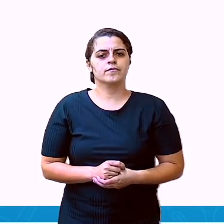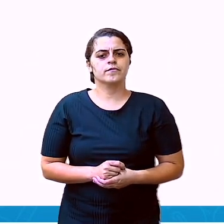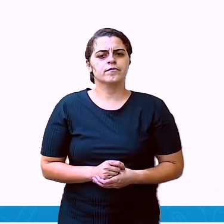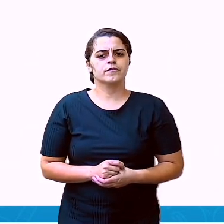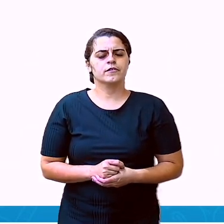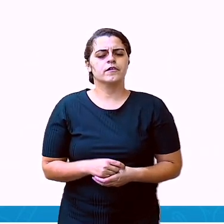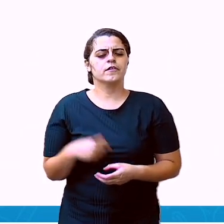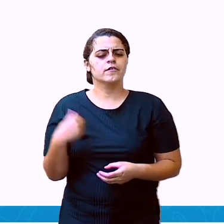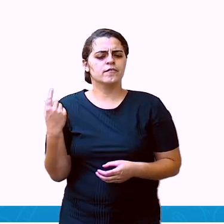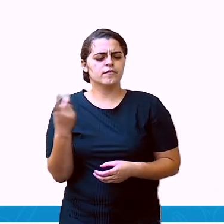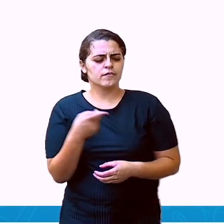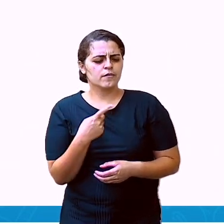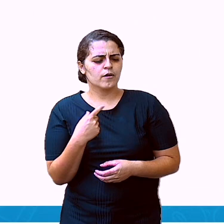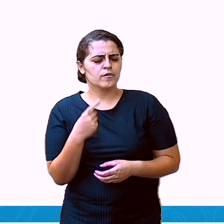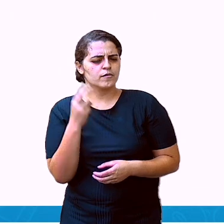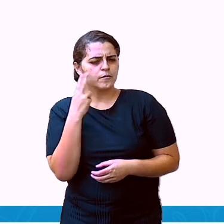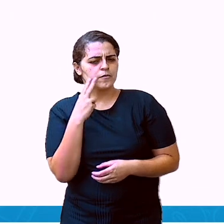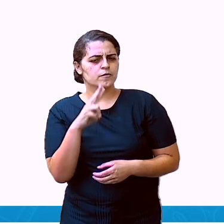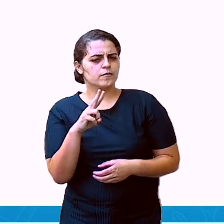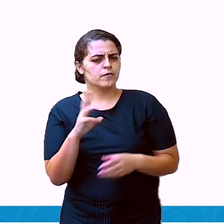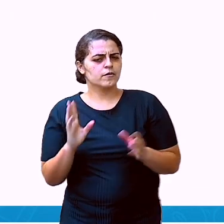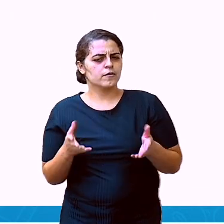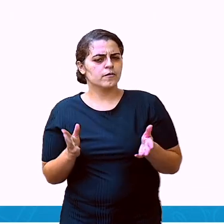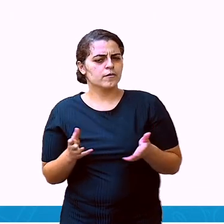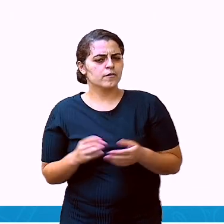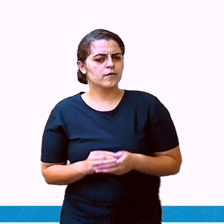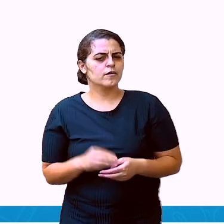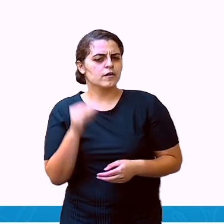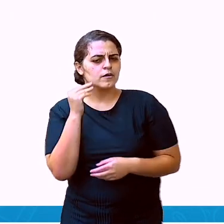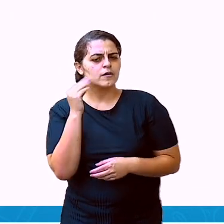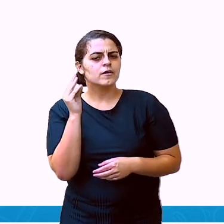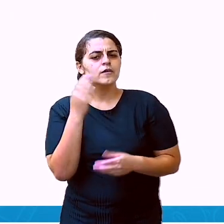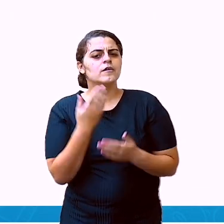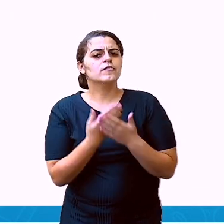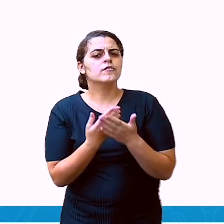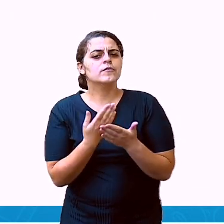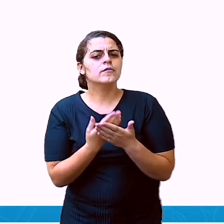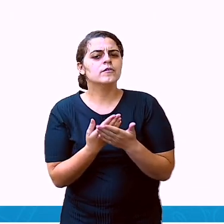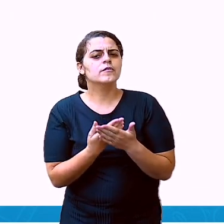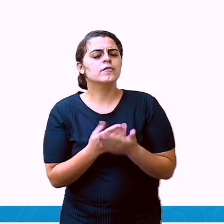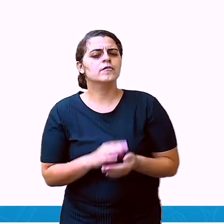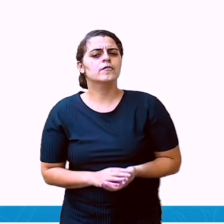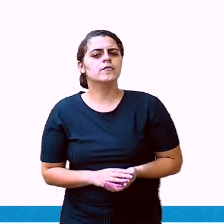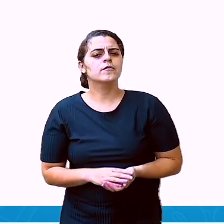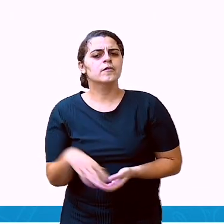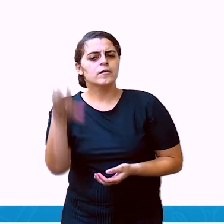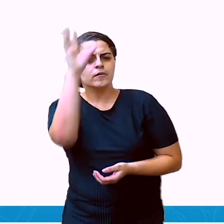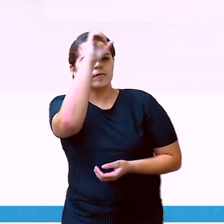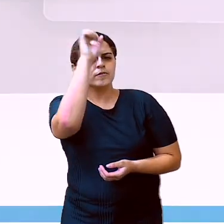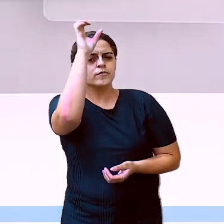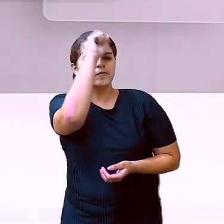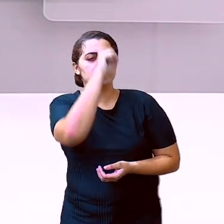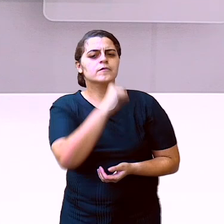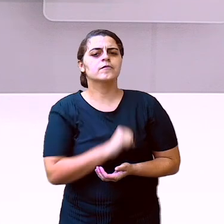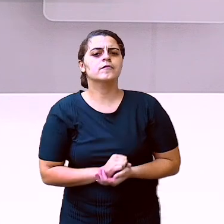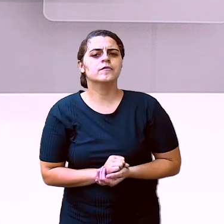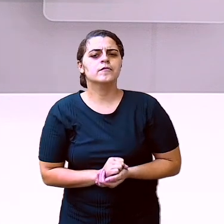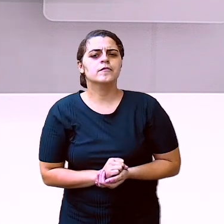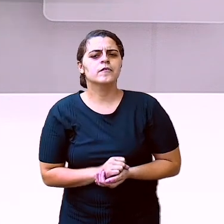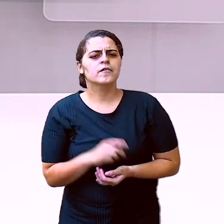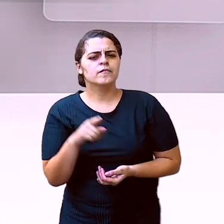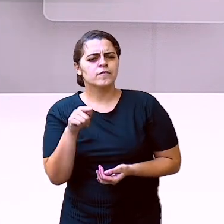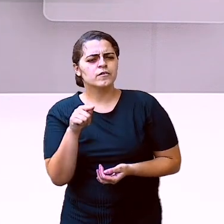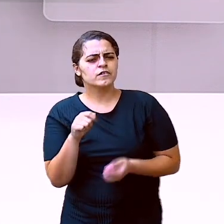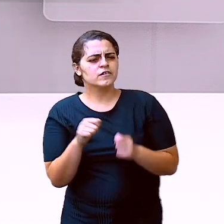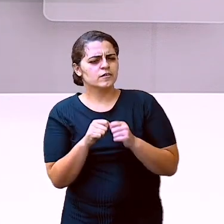E vamos ver o que ficou da nossa aula. Quais foram os nossos aprendizados?